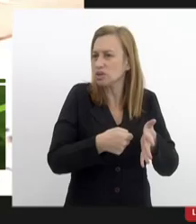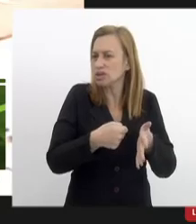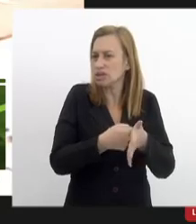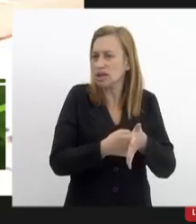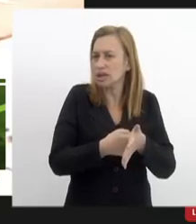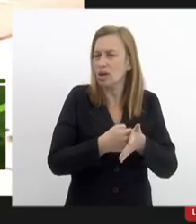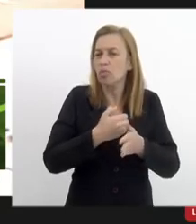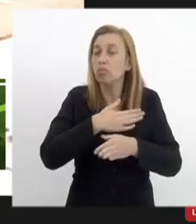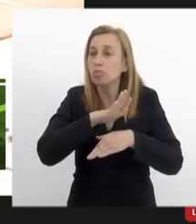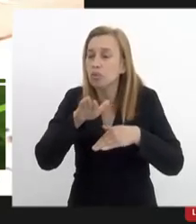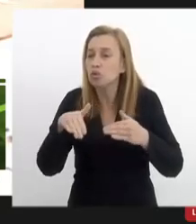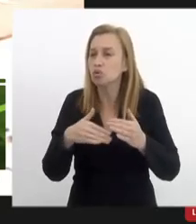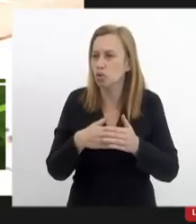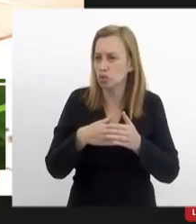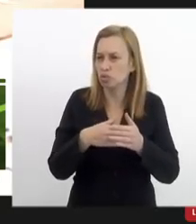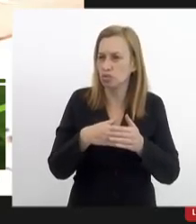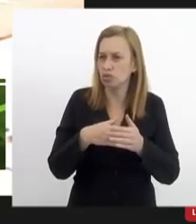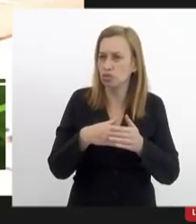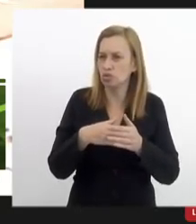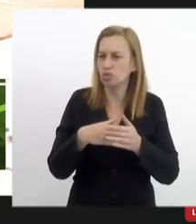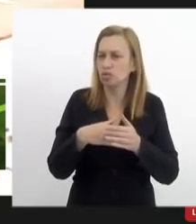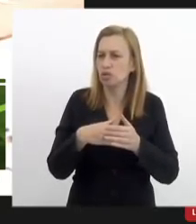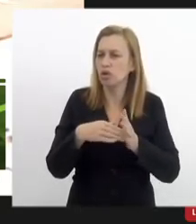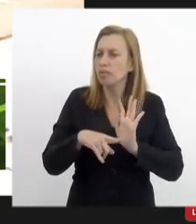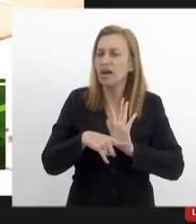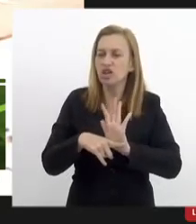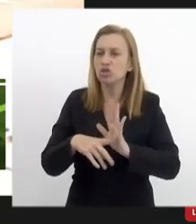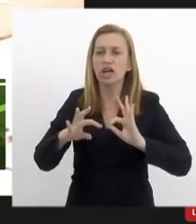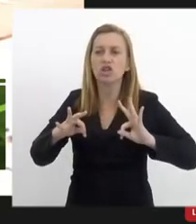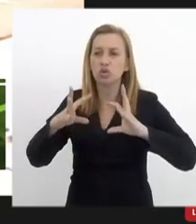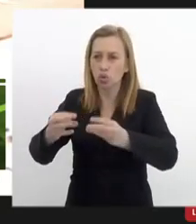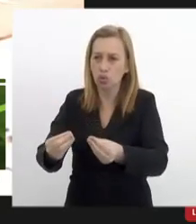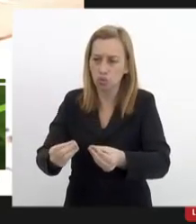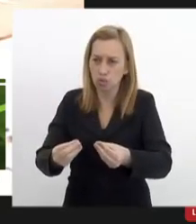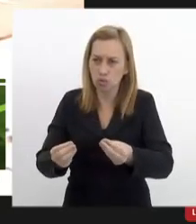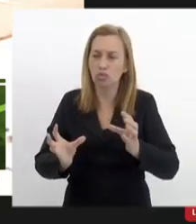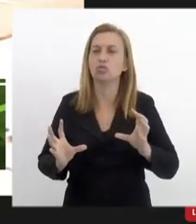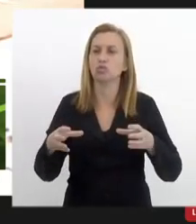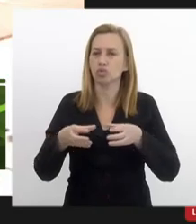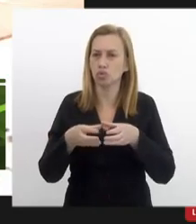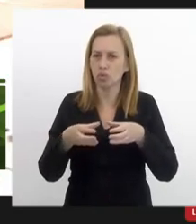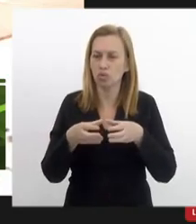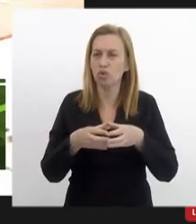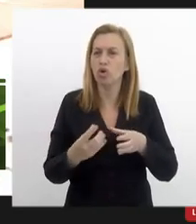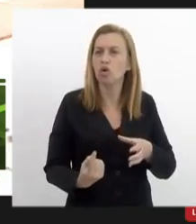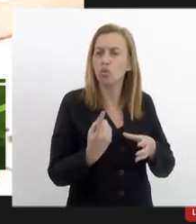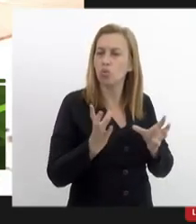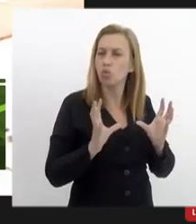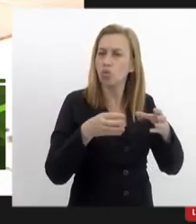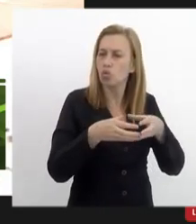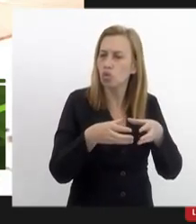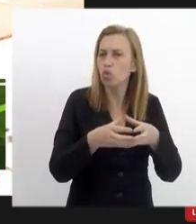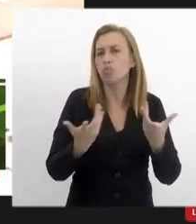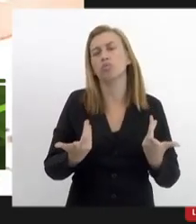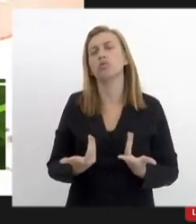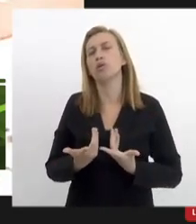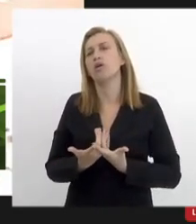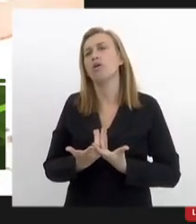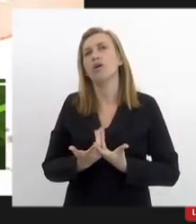só para si que ele luta pela comunidade. Uma comunidade ou um grupo